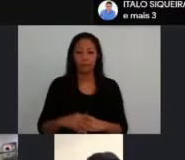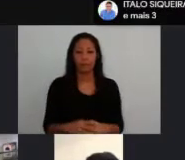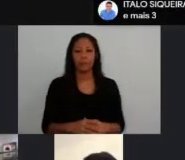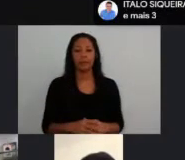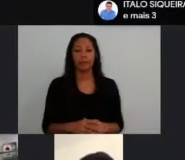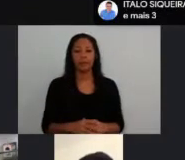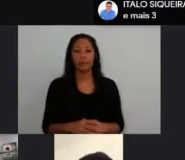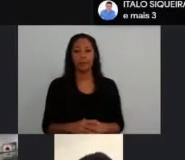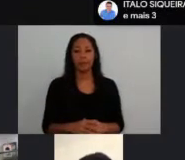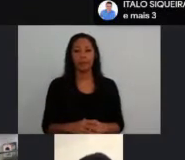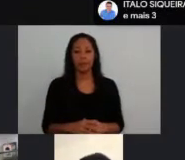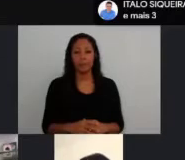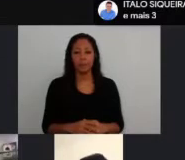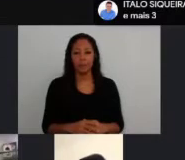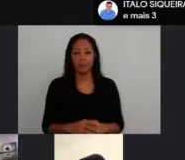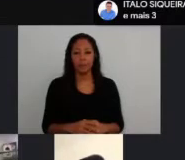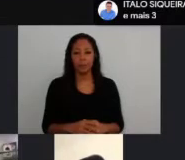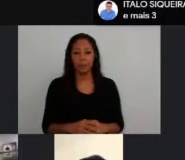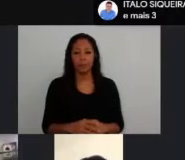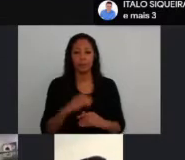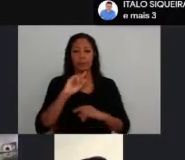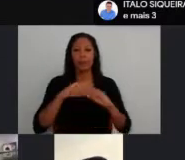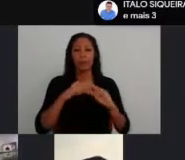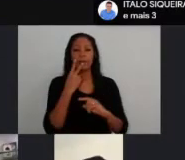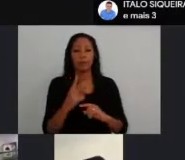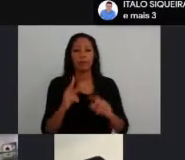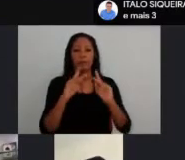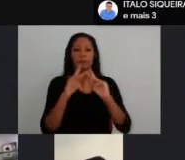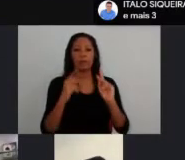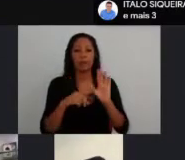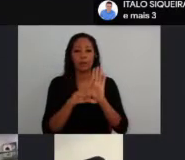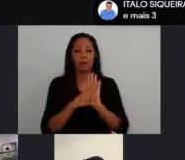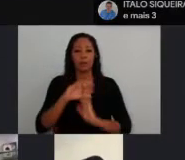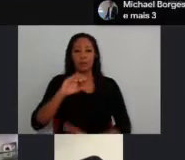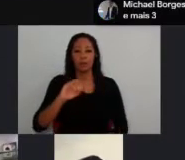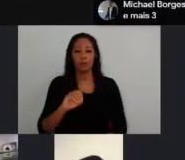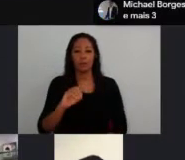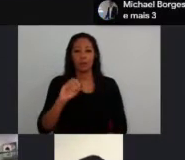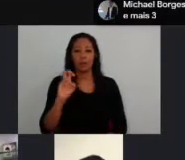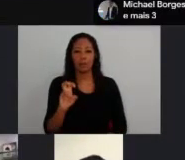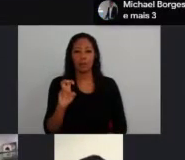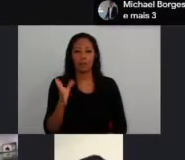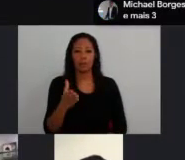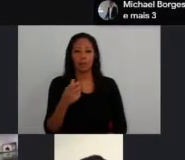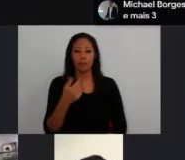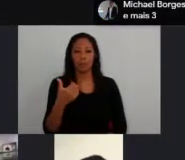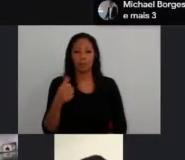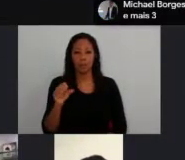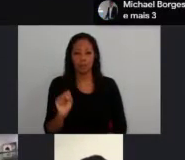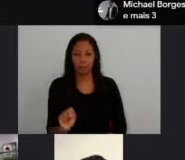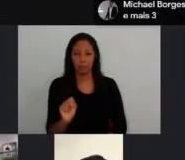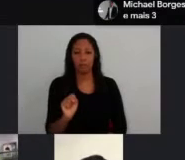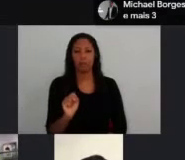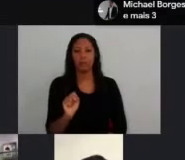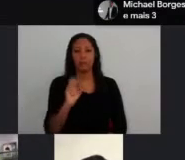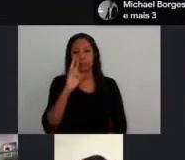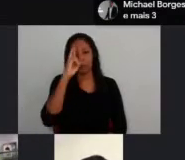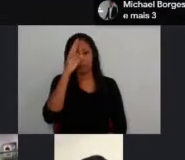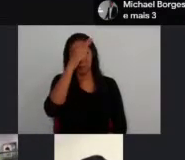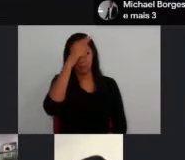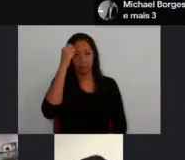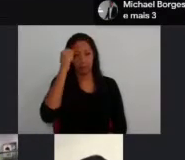e Saúde e Assistência Social, o projeto de lei complementar número 05/2018 do Poder Executivo Municipal.